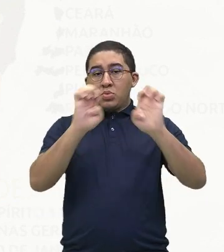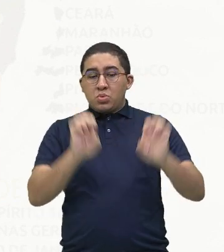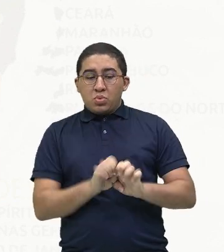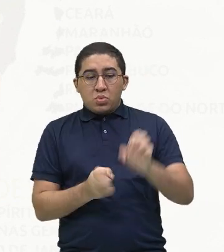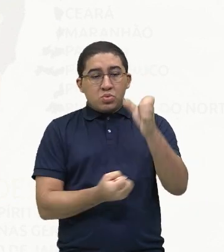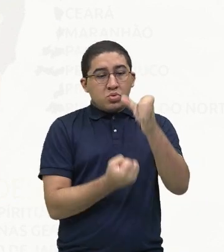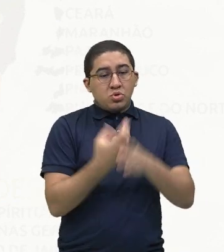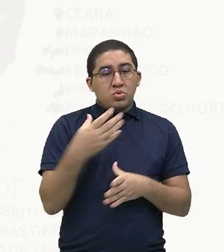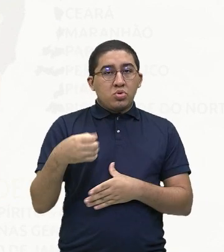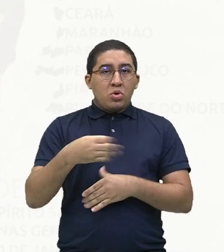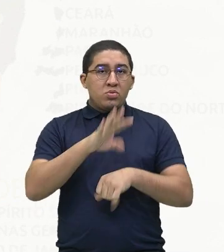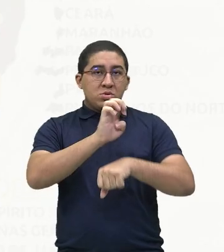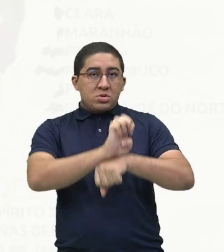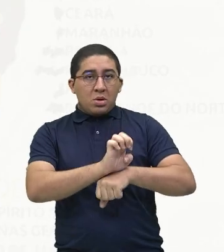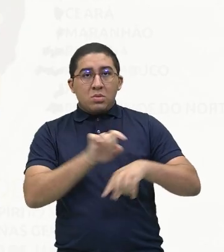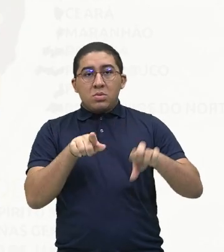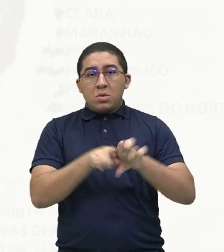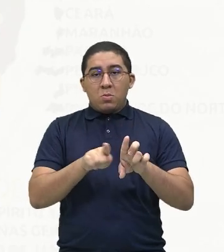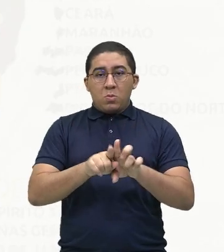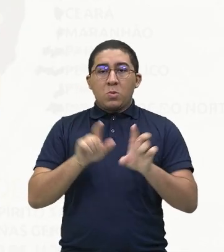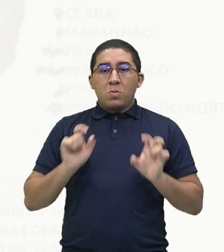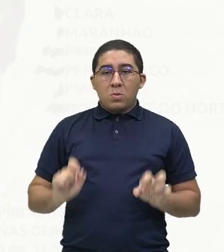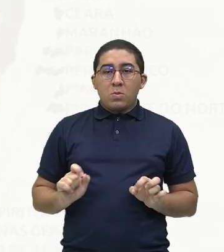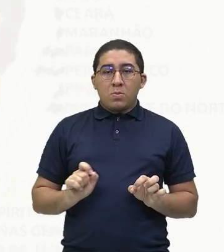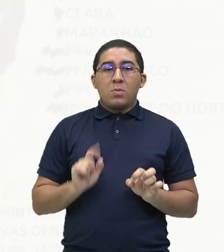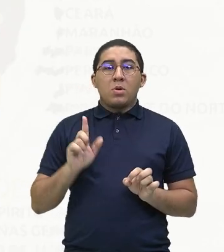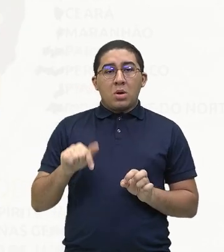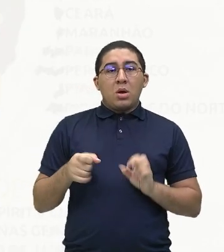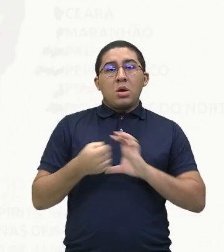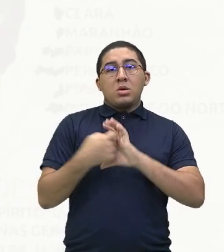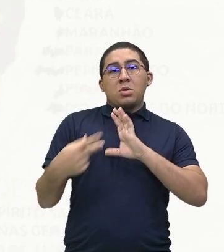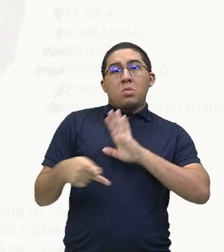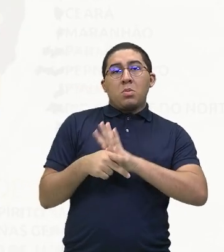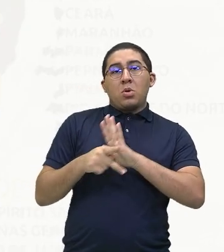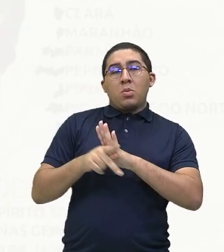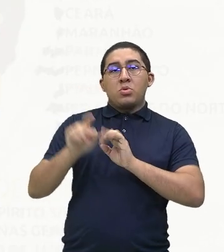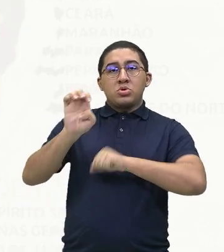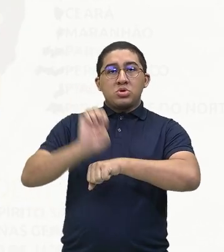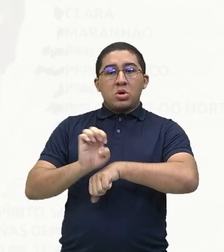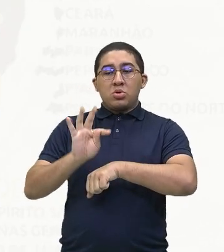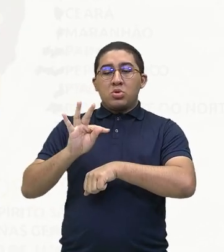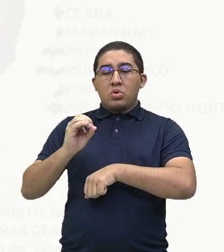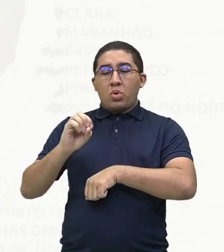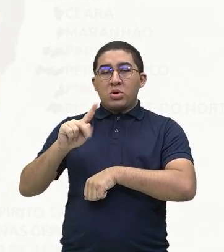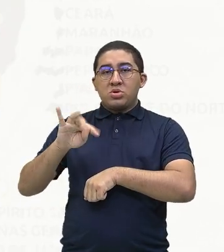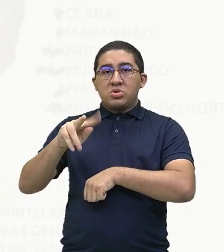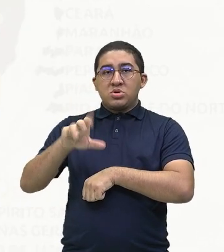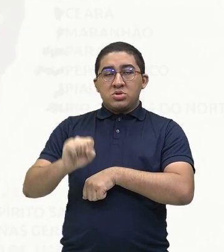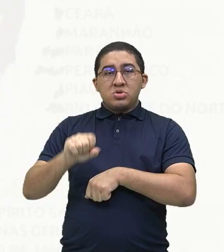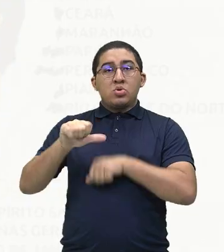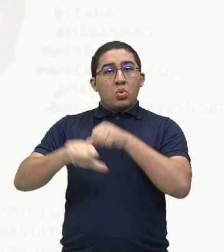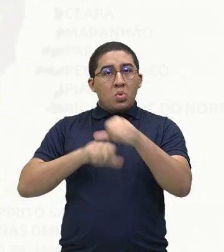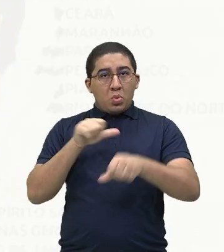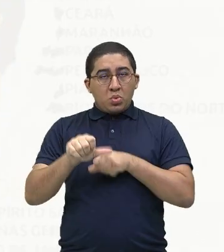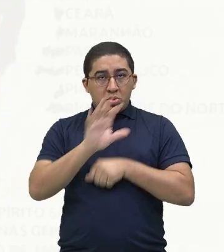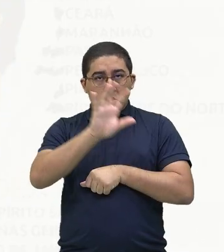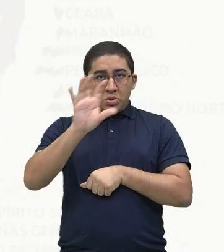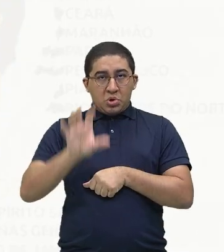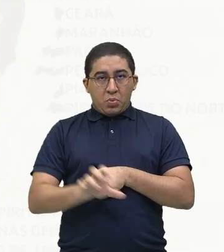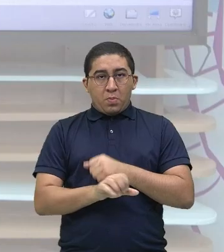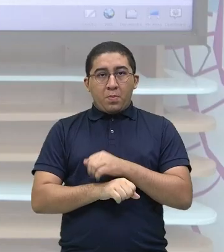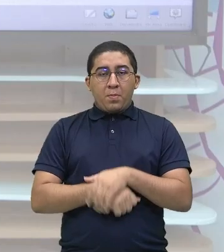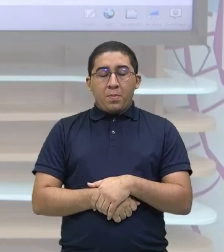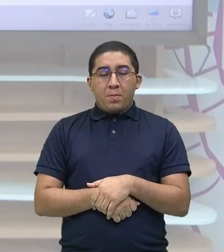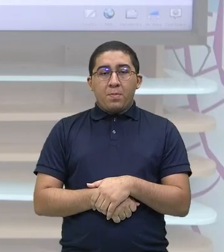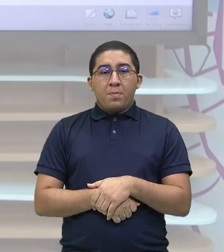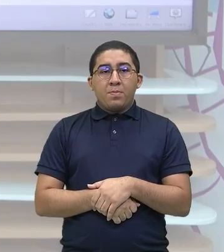novos estados e também ali a situação de Tocantins, que foi para a região norte, certo? E